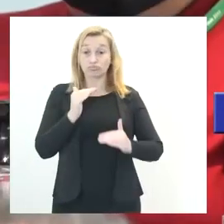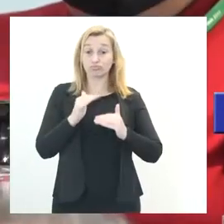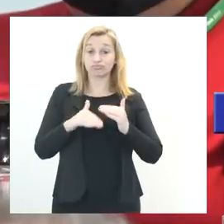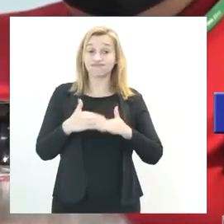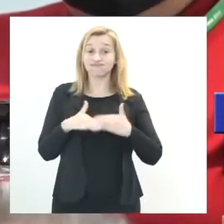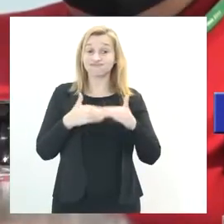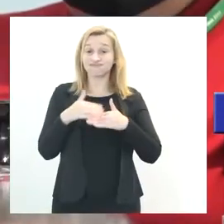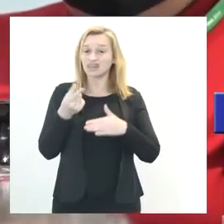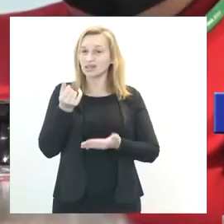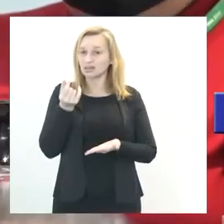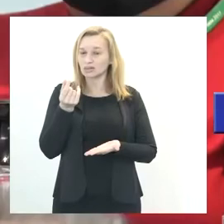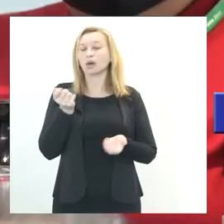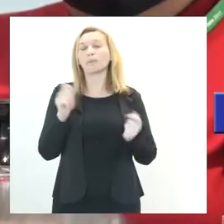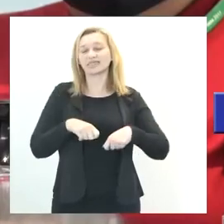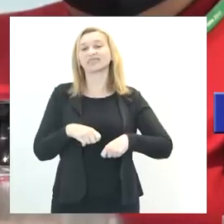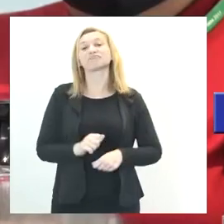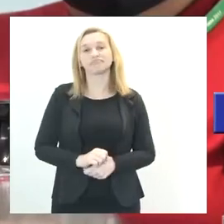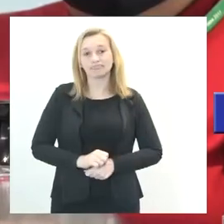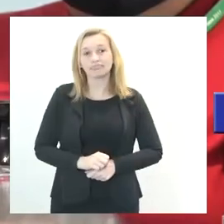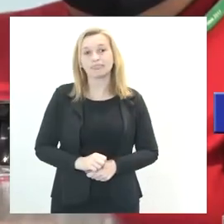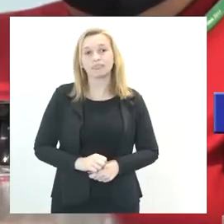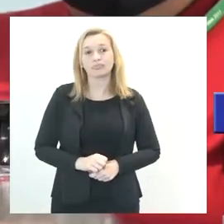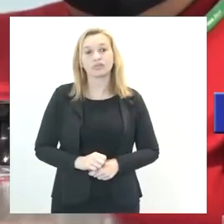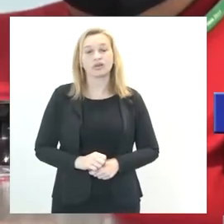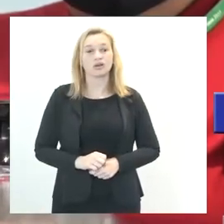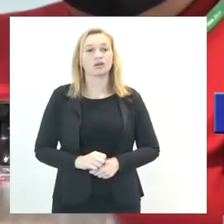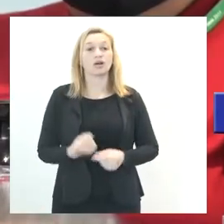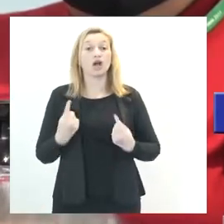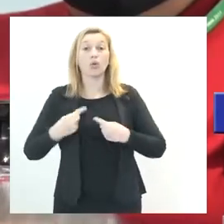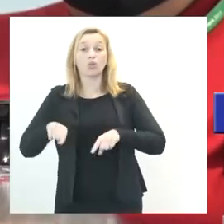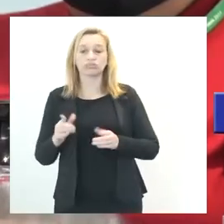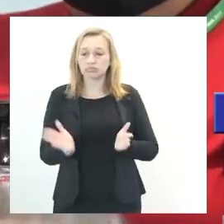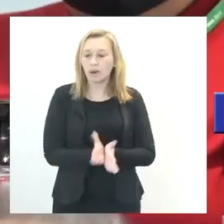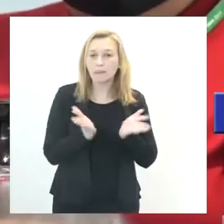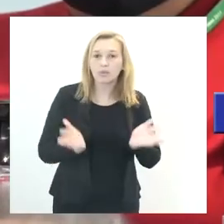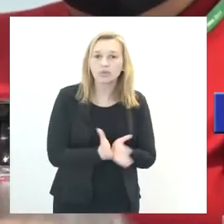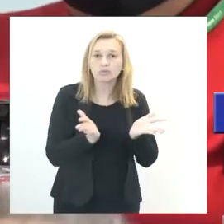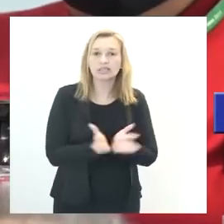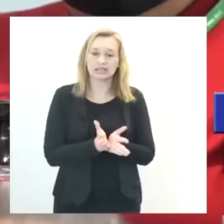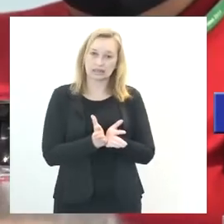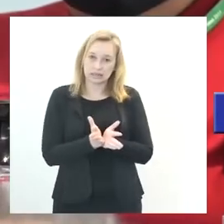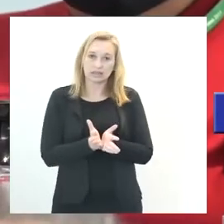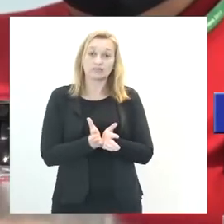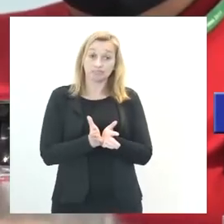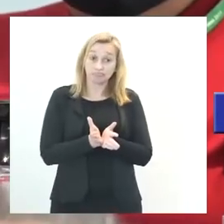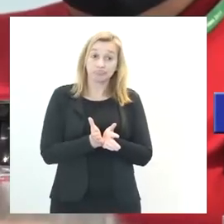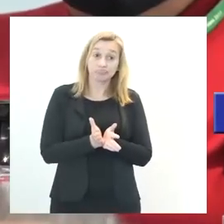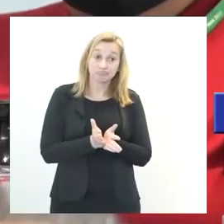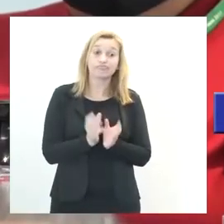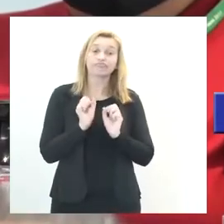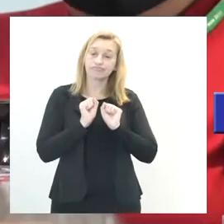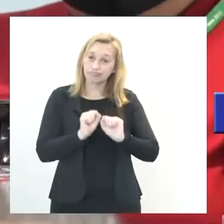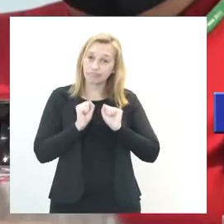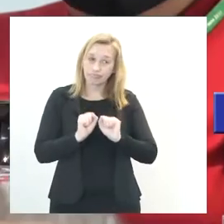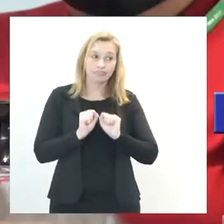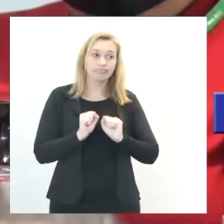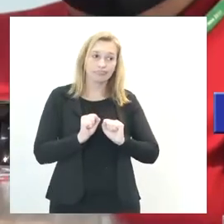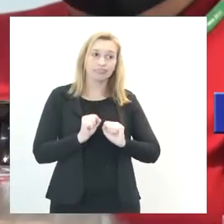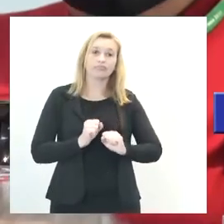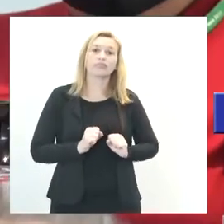econômico fosse possível o combate à pobreza e à miséria pudesse ser